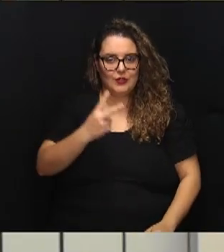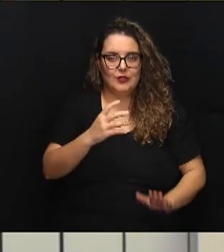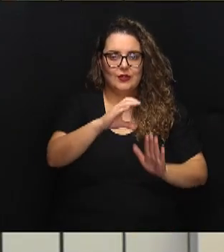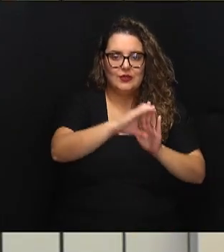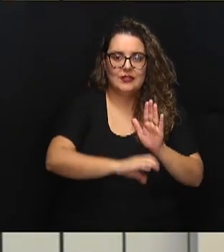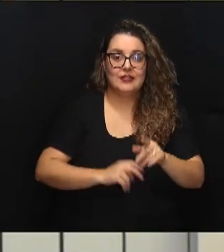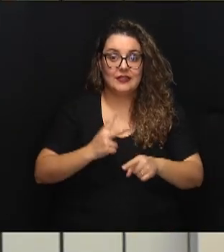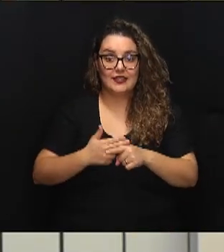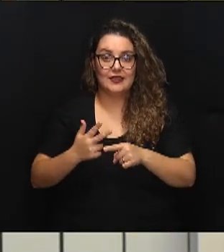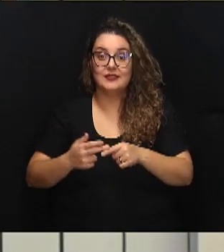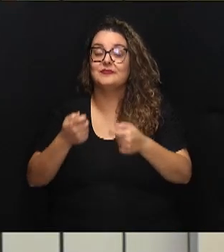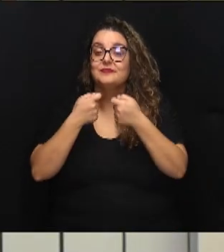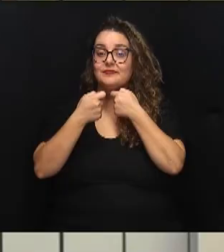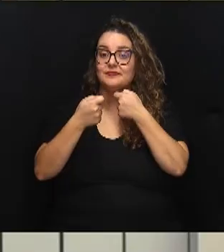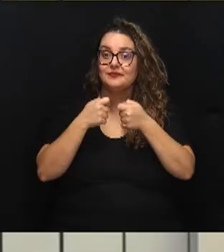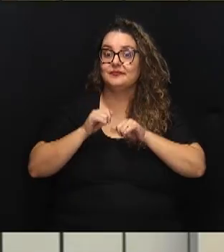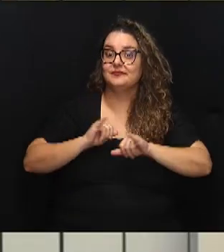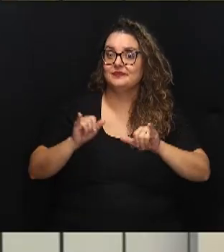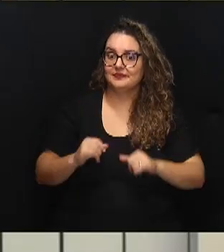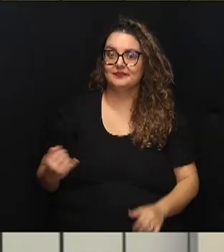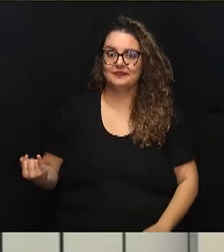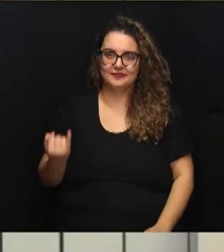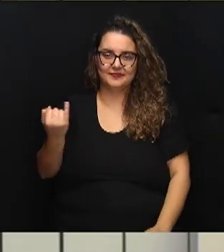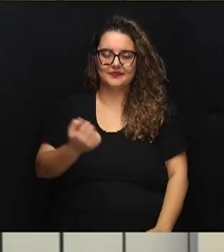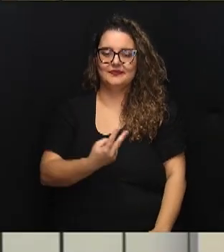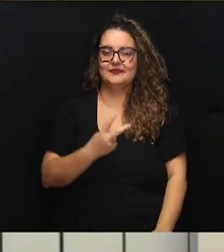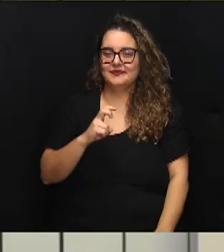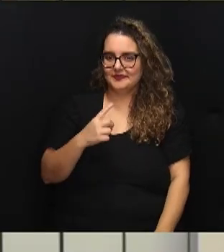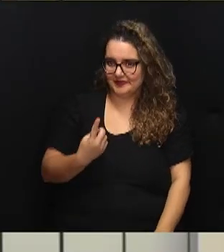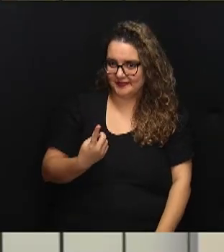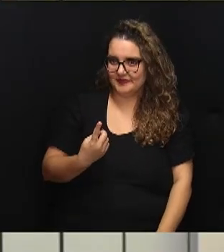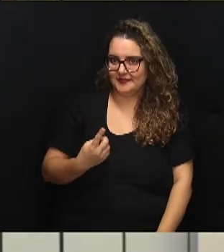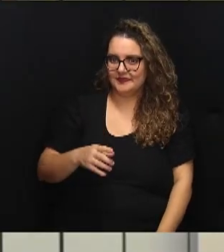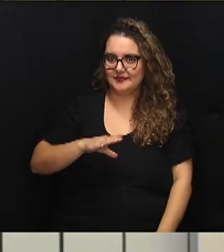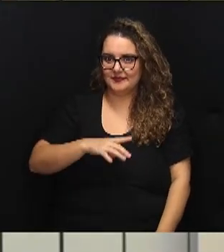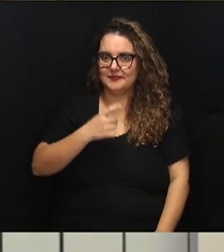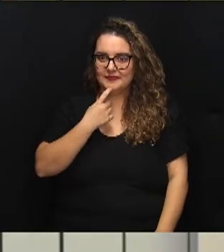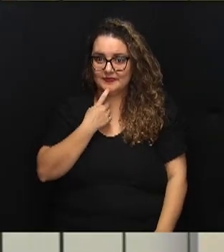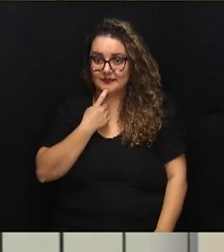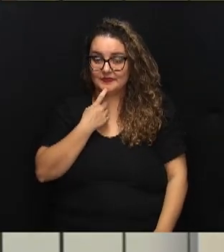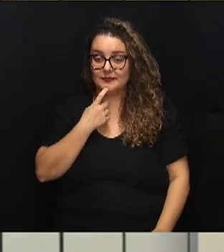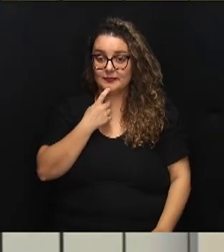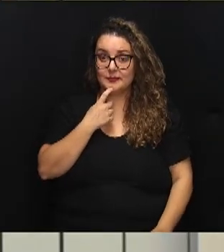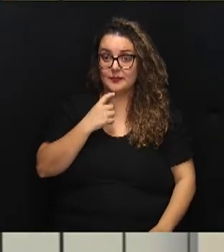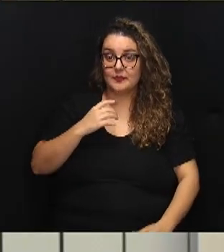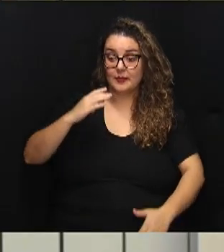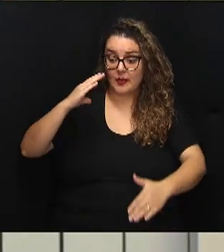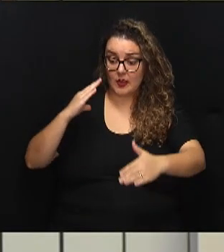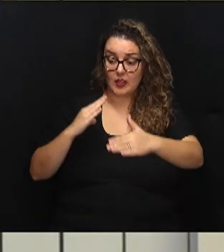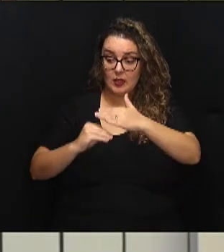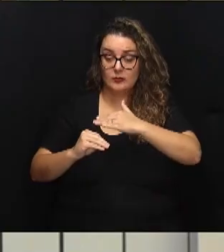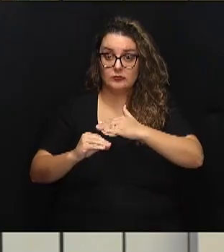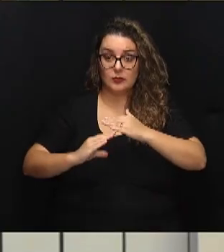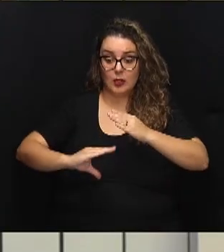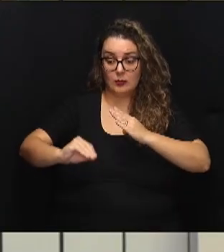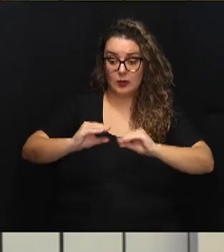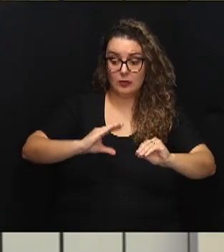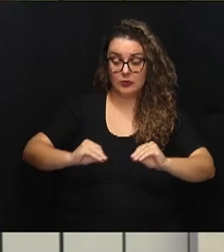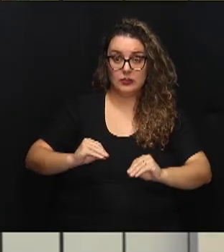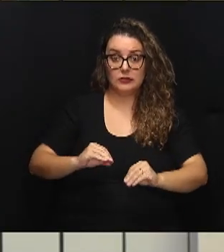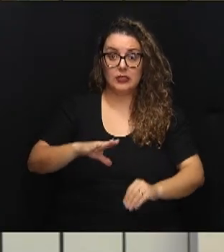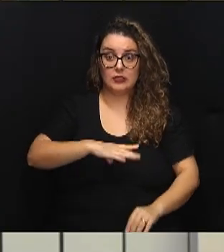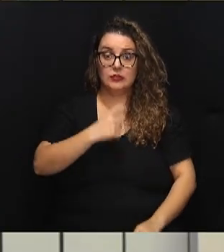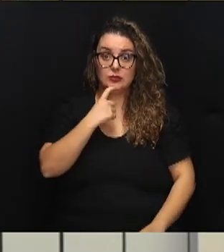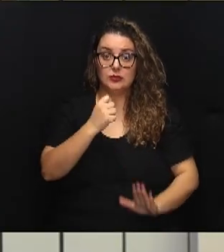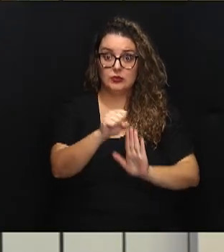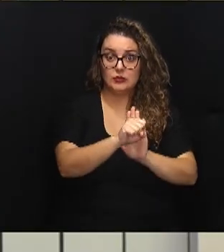de reportagens especiais sobre os 251 anos de Campinas. A imigração na cidade teve início no século